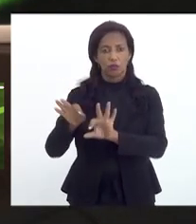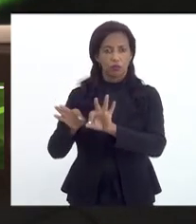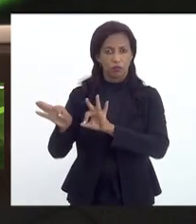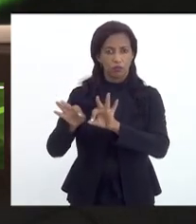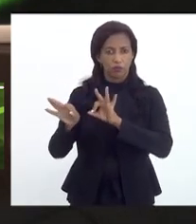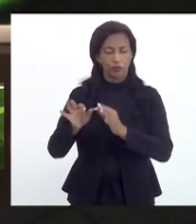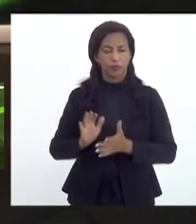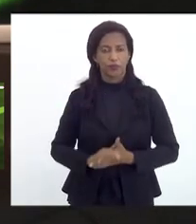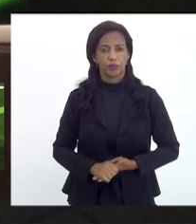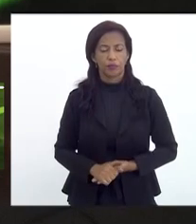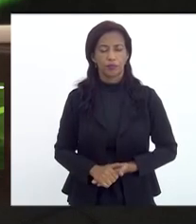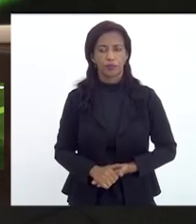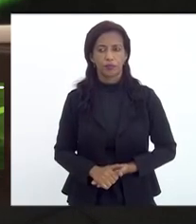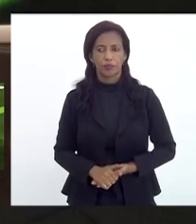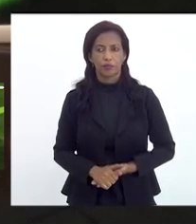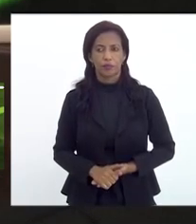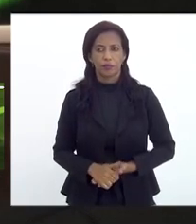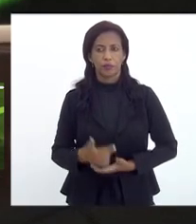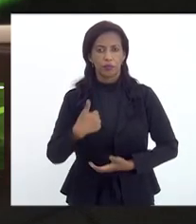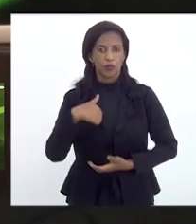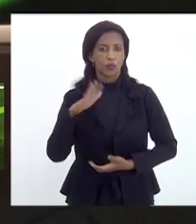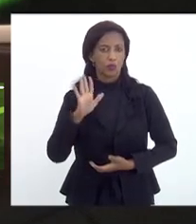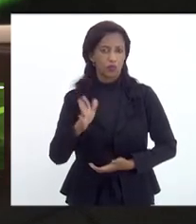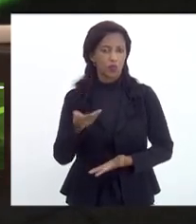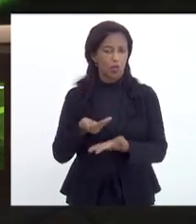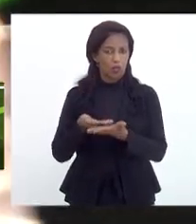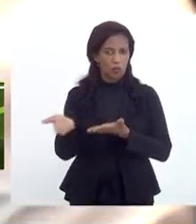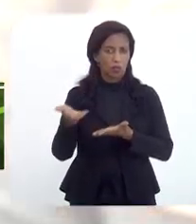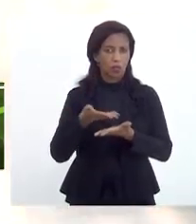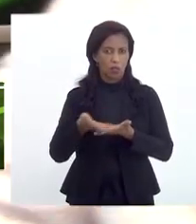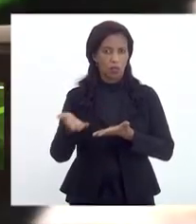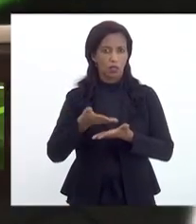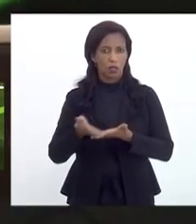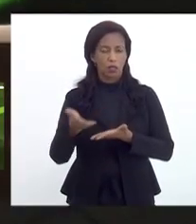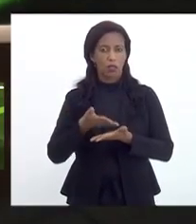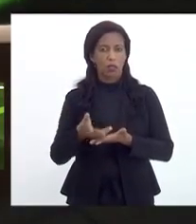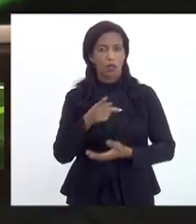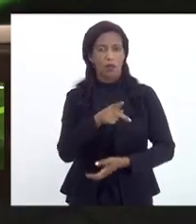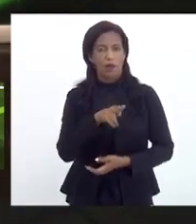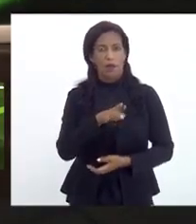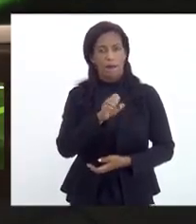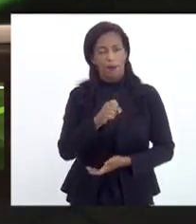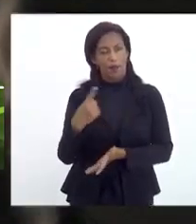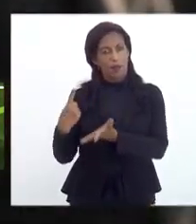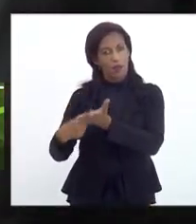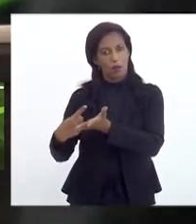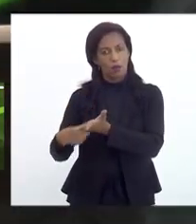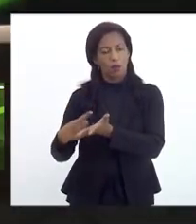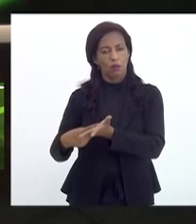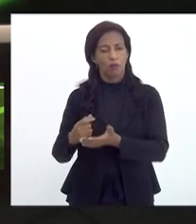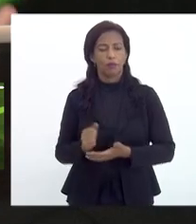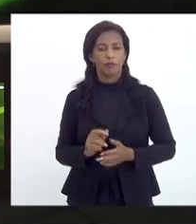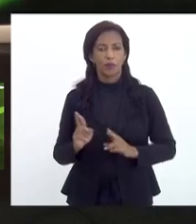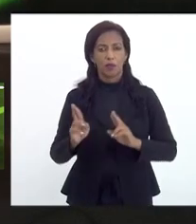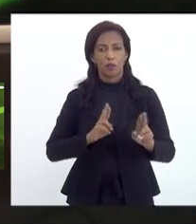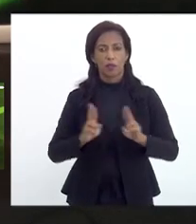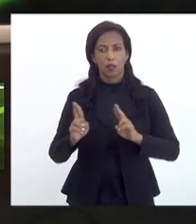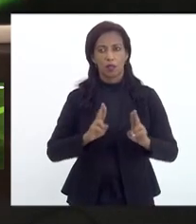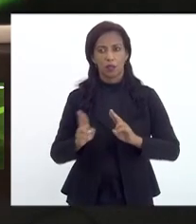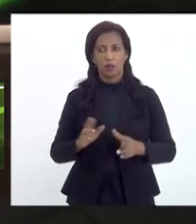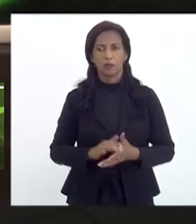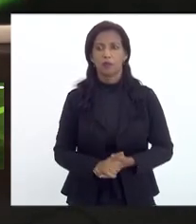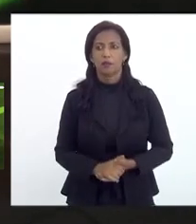Eu Já tentei aqui Encaminhar um Um pré-acordo Ou um acordo Em relação Flávio